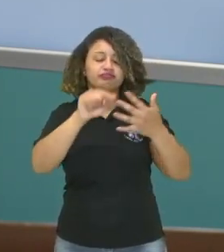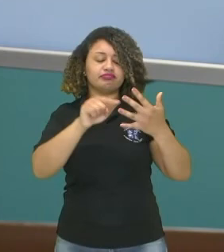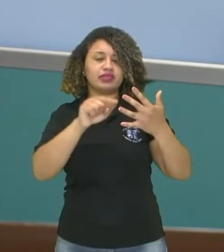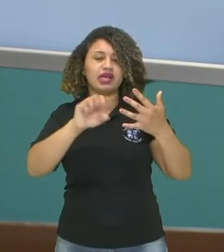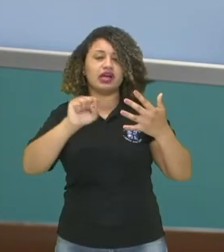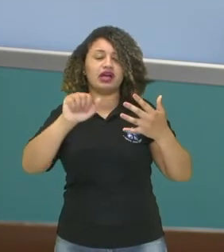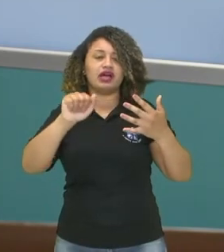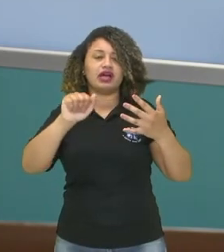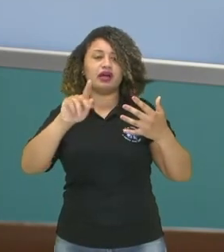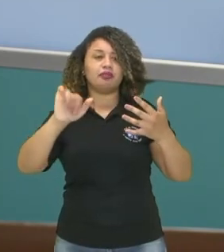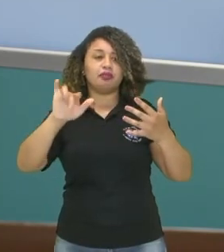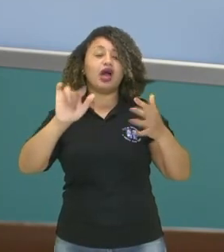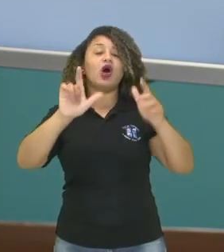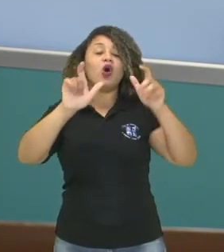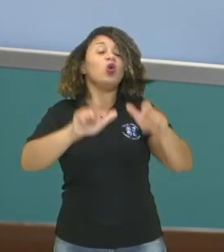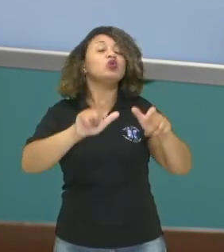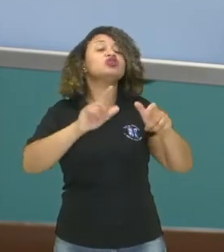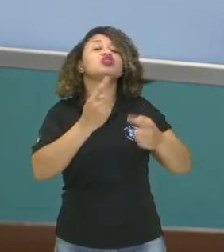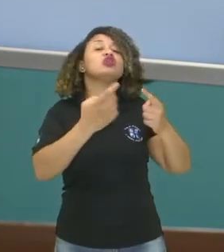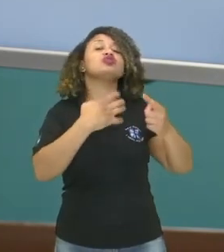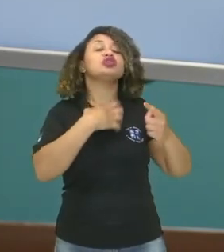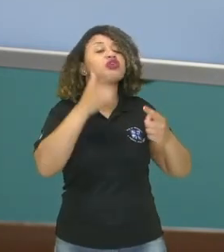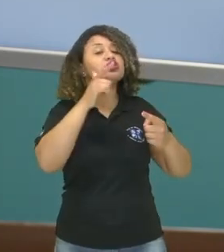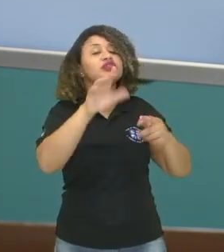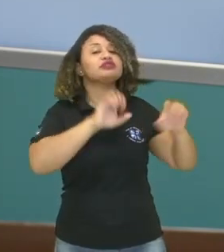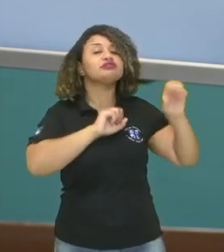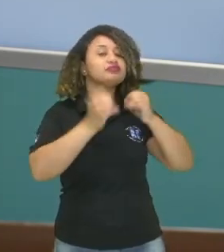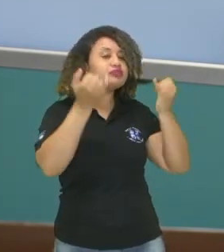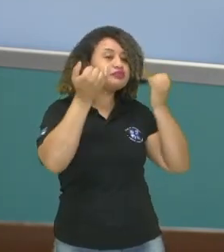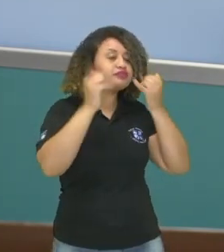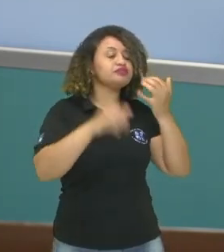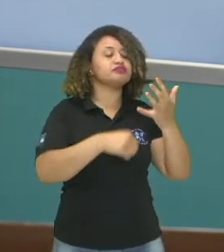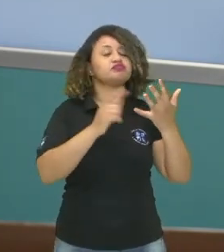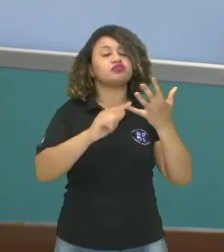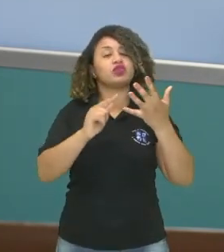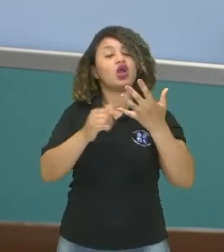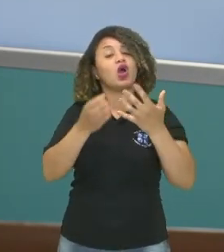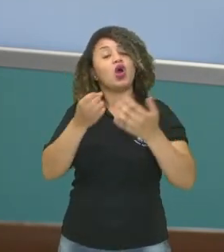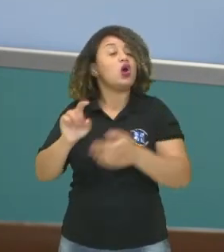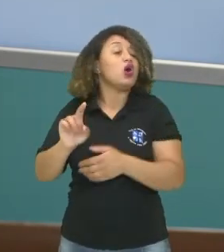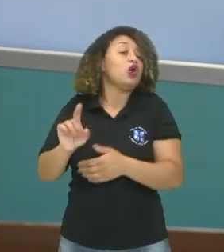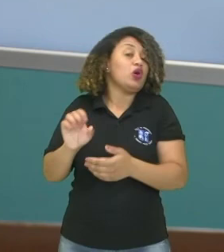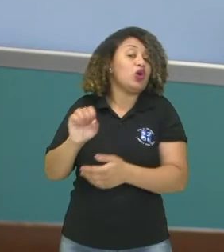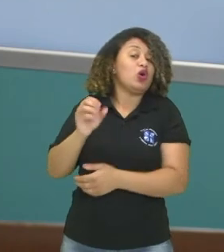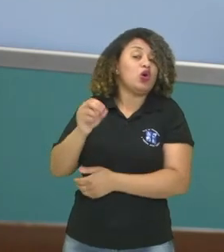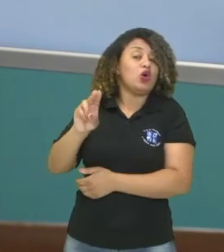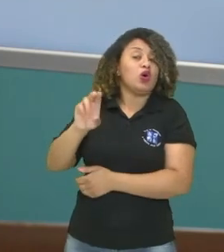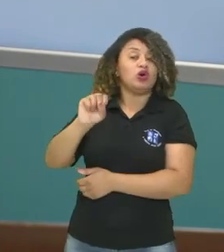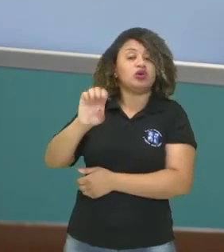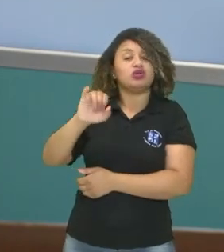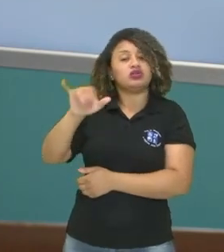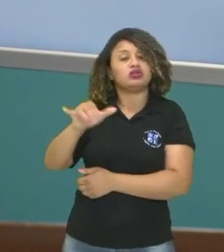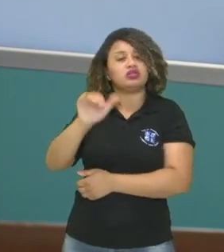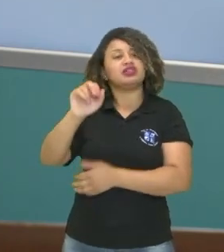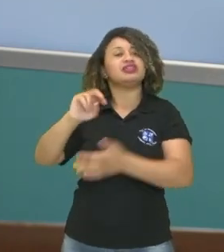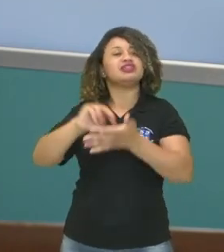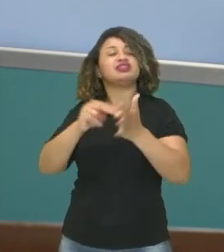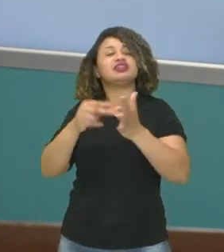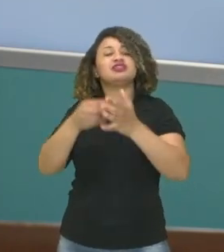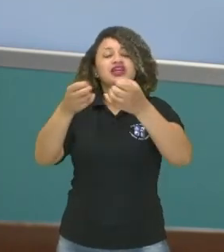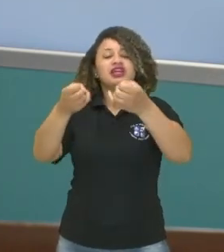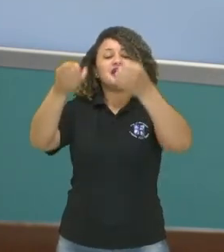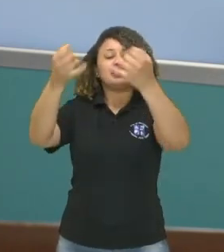ele se informa, que meio ele usa. E o ou seja, que faz uma explicação final, uma confirmação,